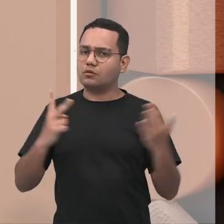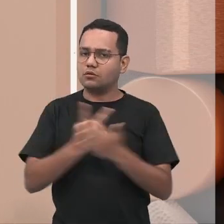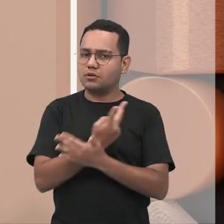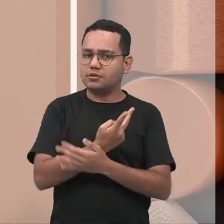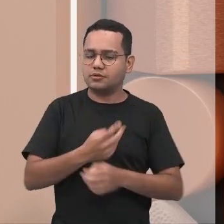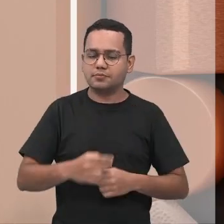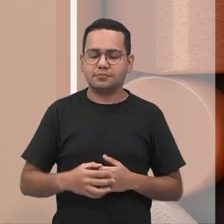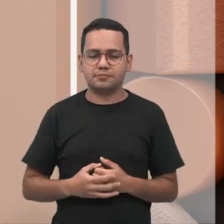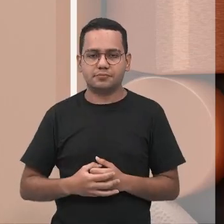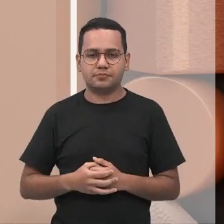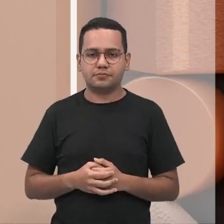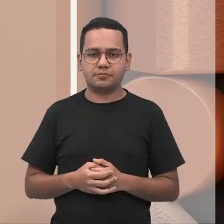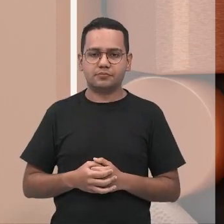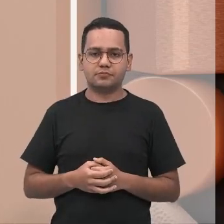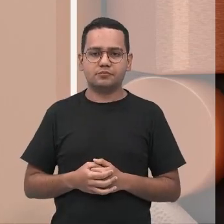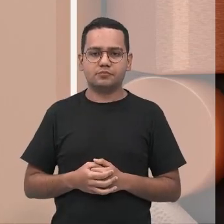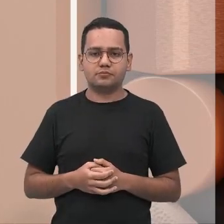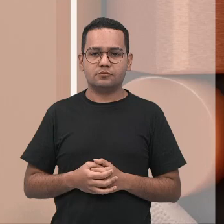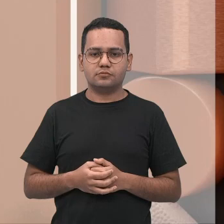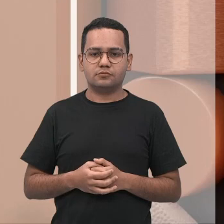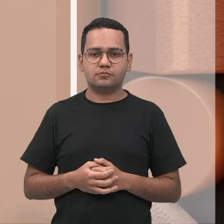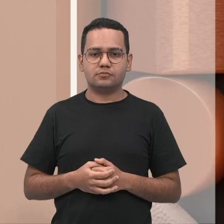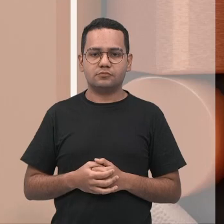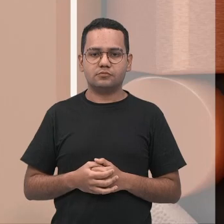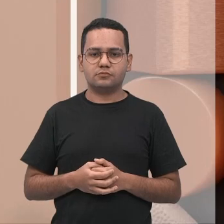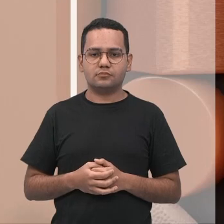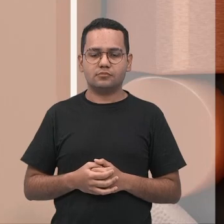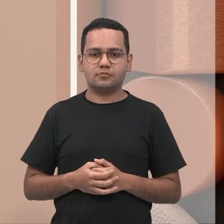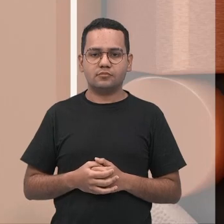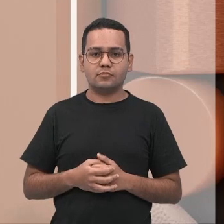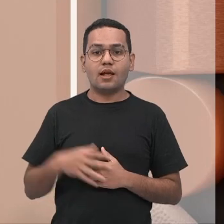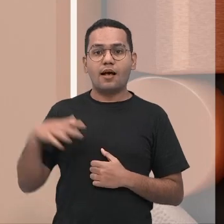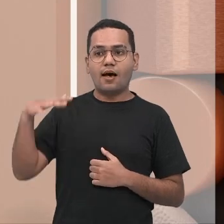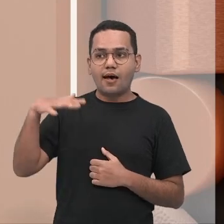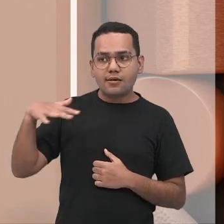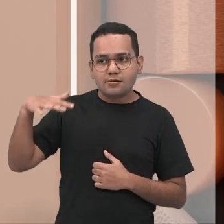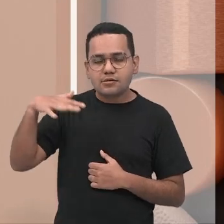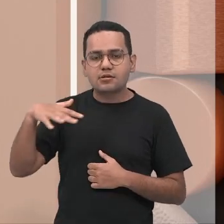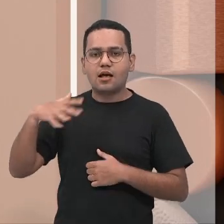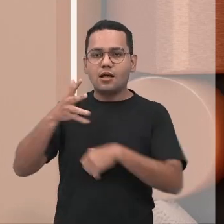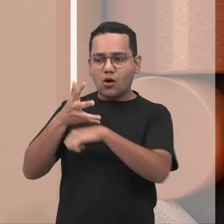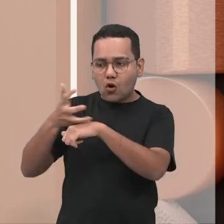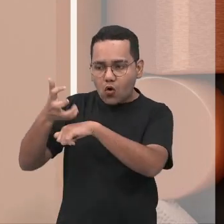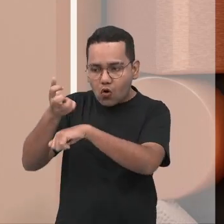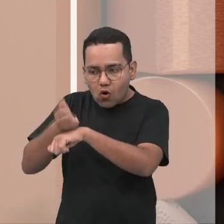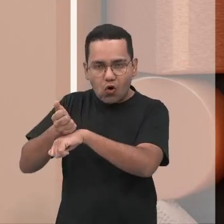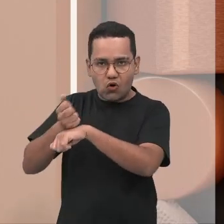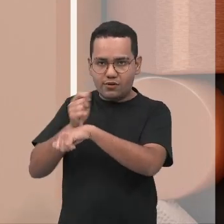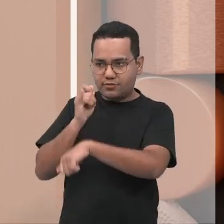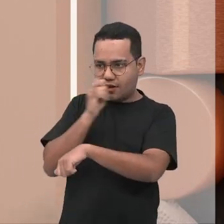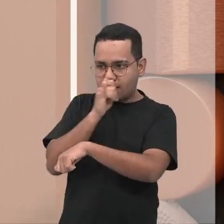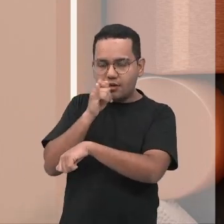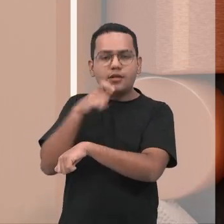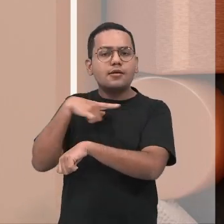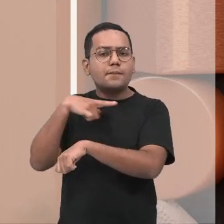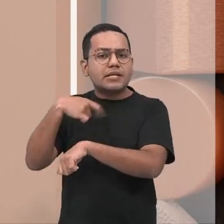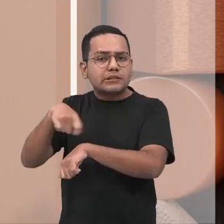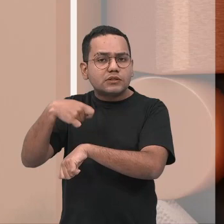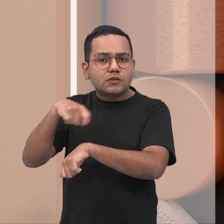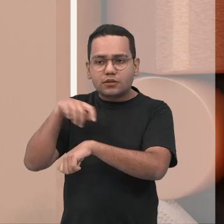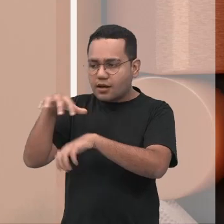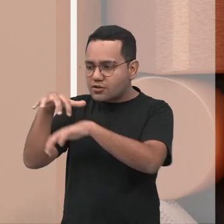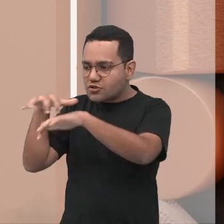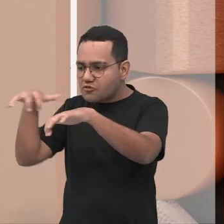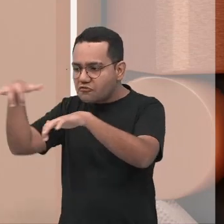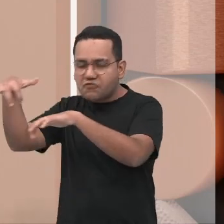parte dos territórios que viriam ser colônias da Itália fossem divididos entre as grandes potências que estavam ali